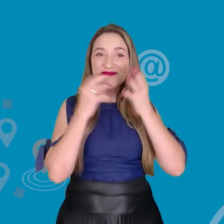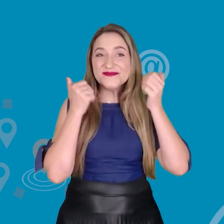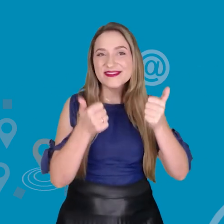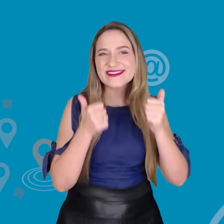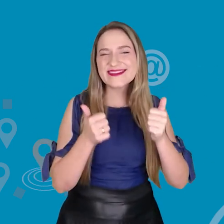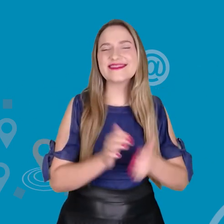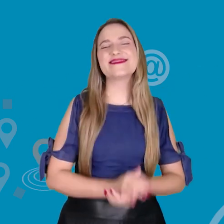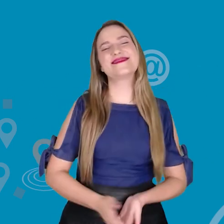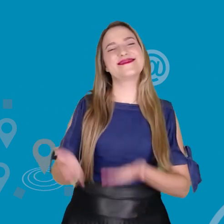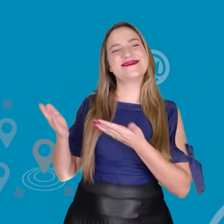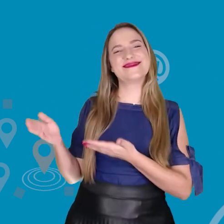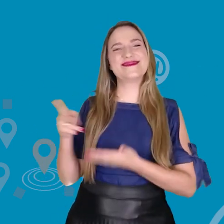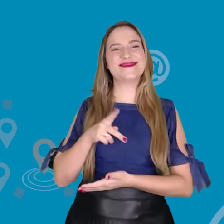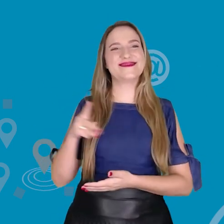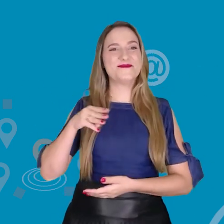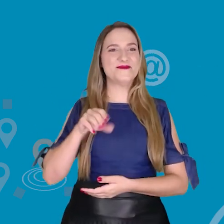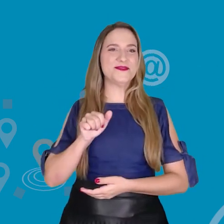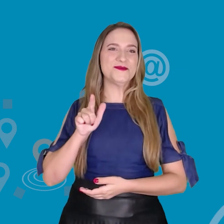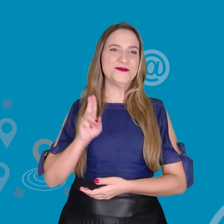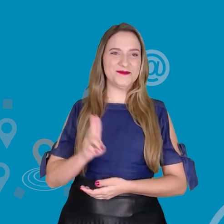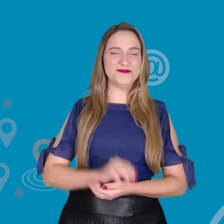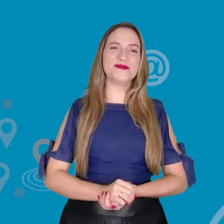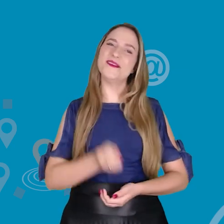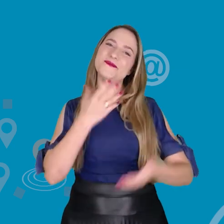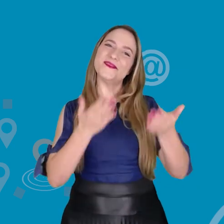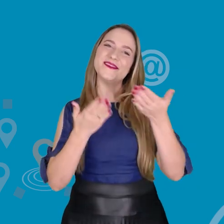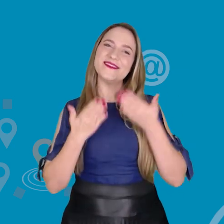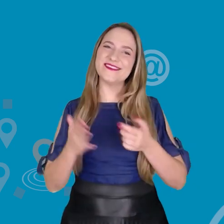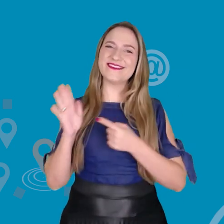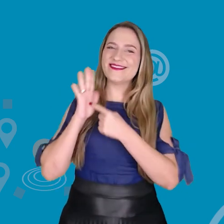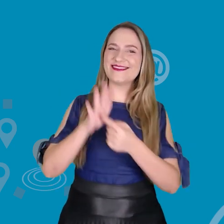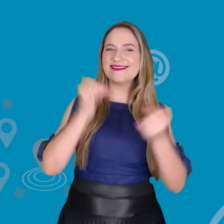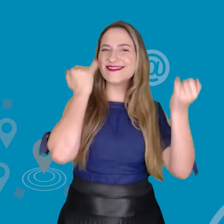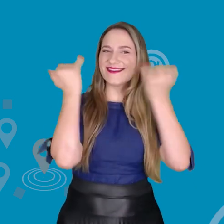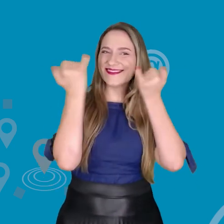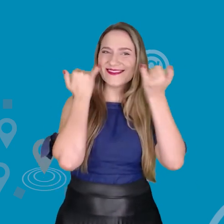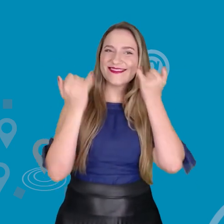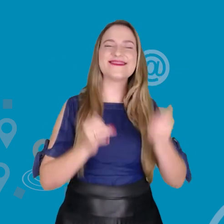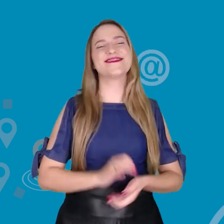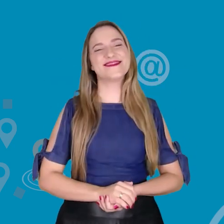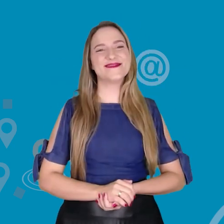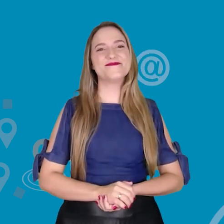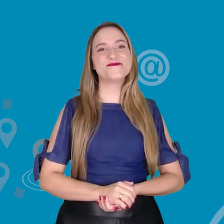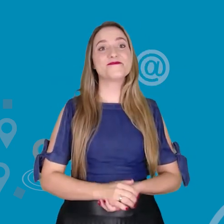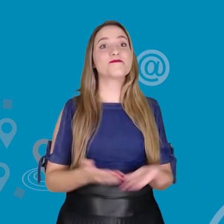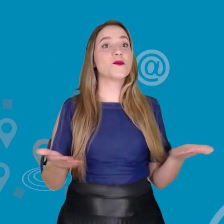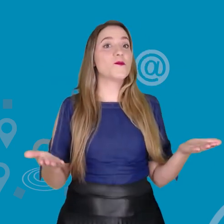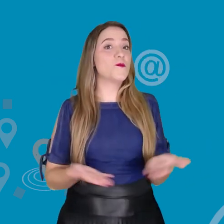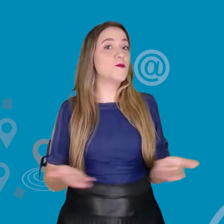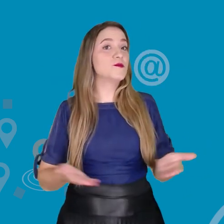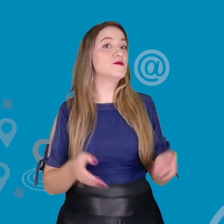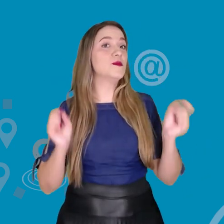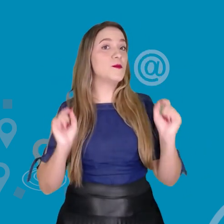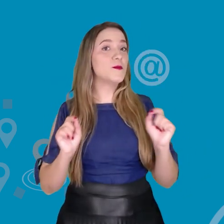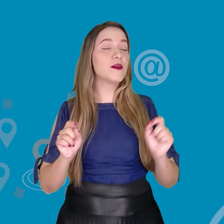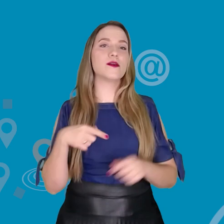tudo bem? Eu sou a professora Malu Ramos. Seja bem-vindo a mais um Informando. E hoje